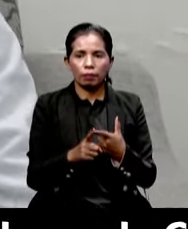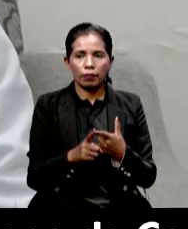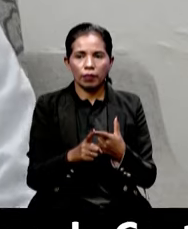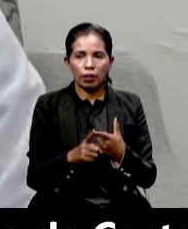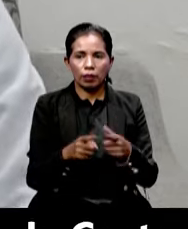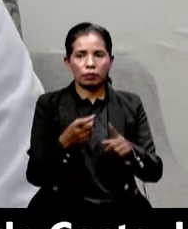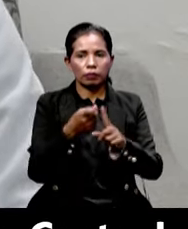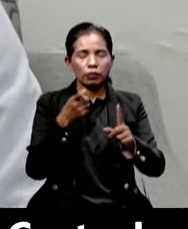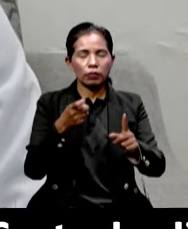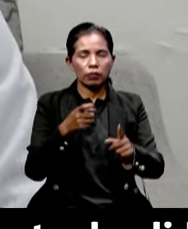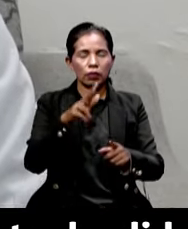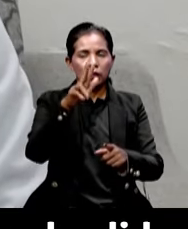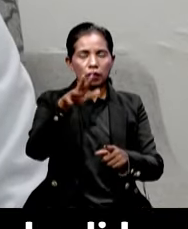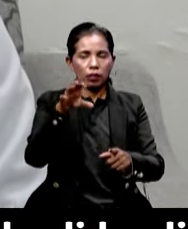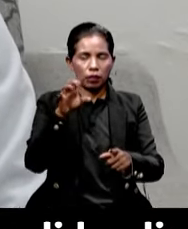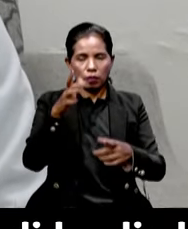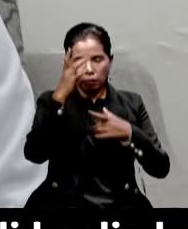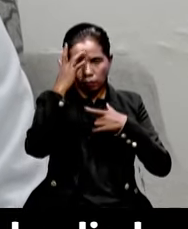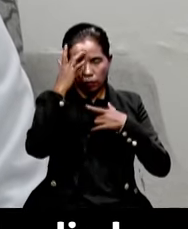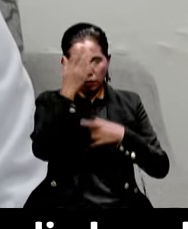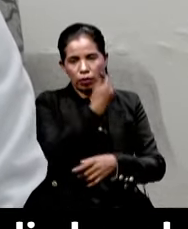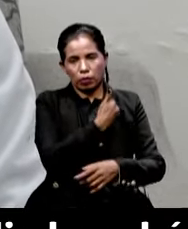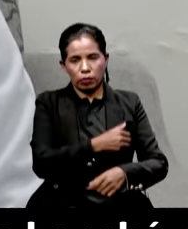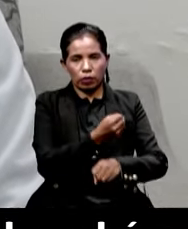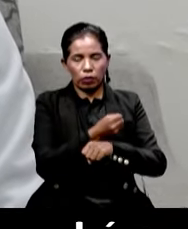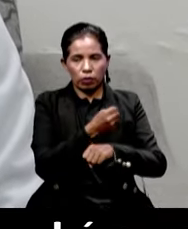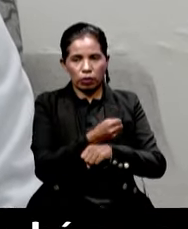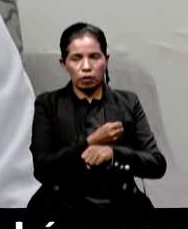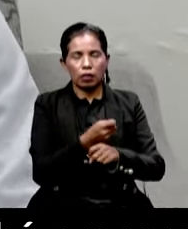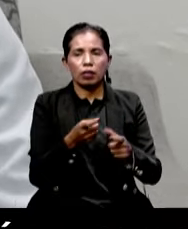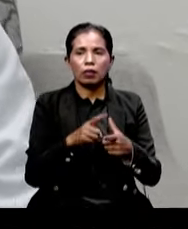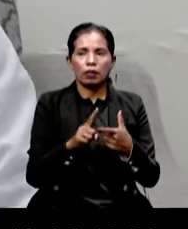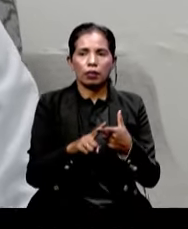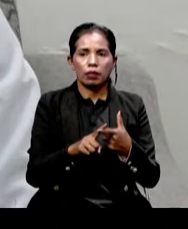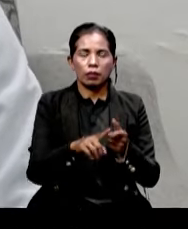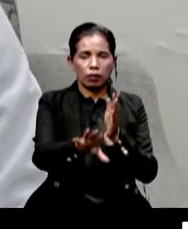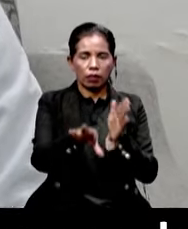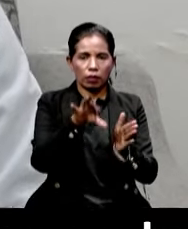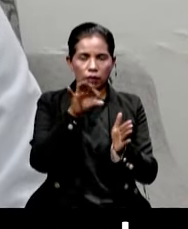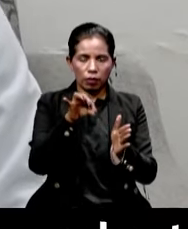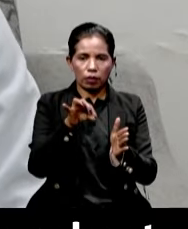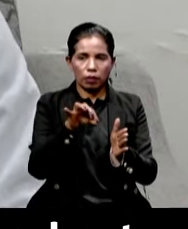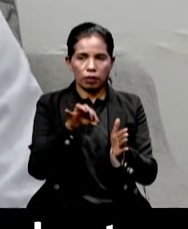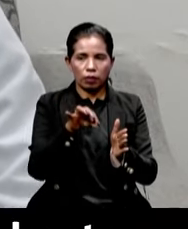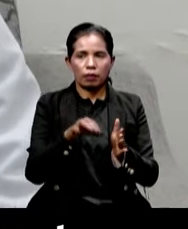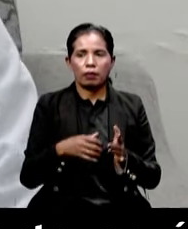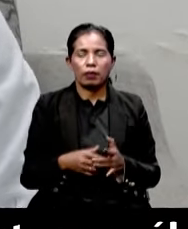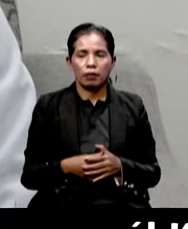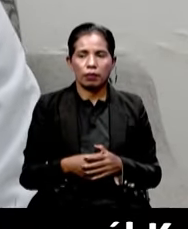hosi 300 tahun nak be nak sofro moras stroke ni i etan sera